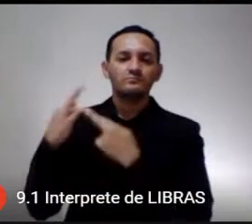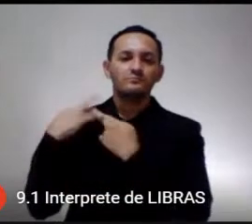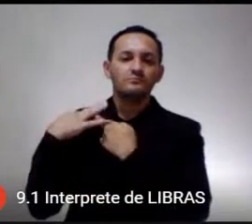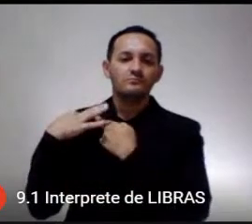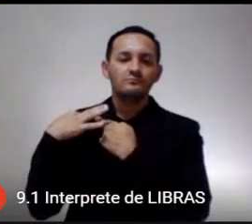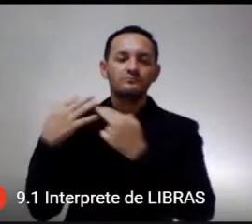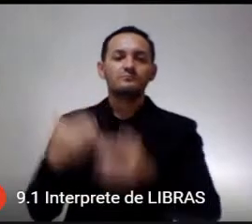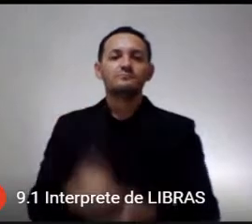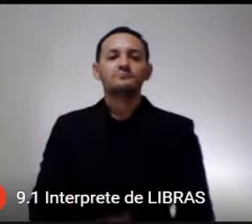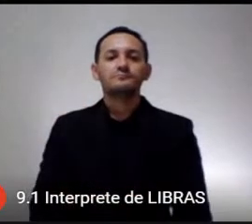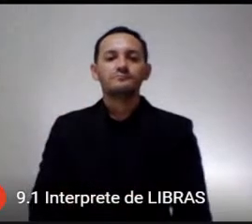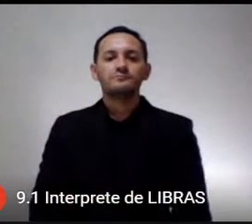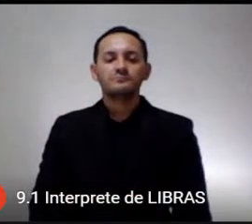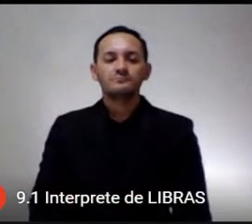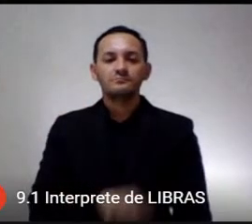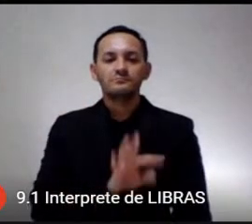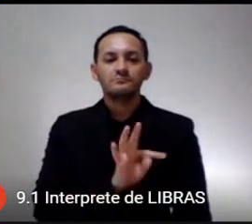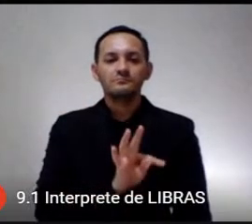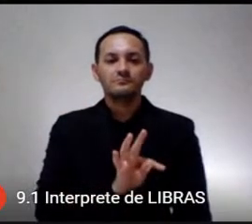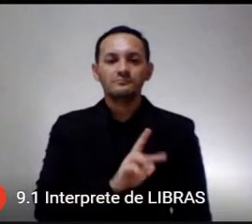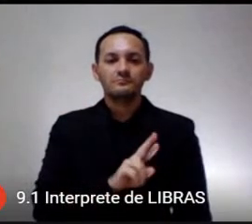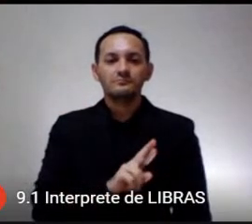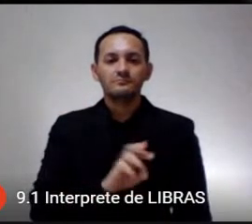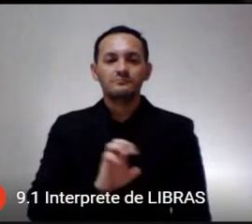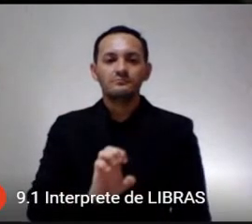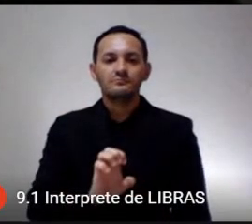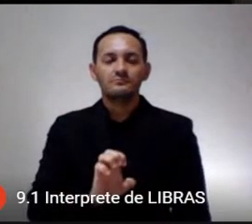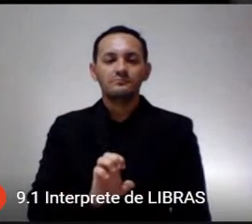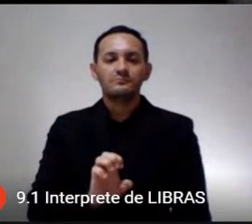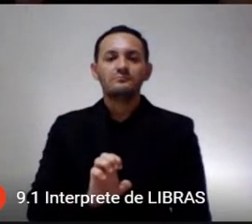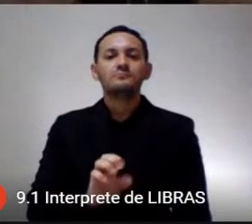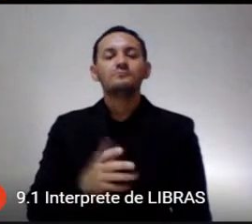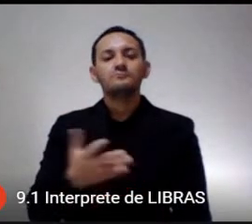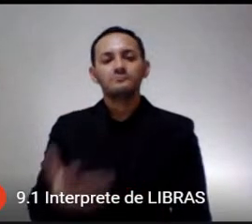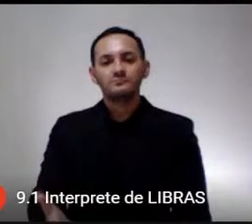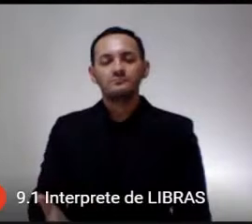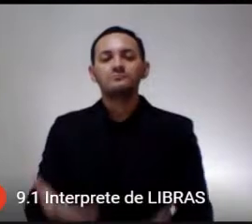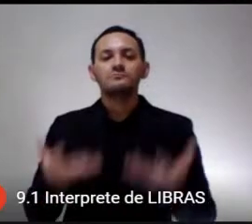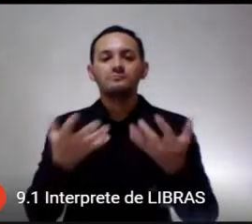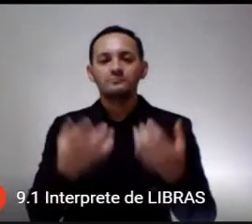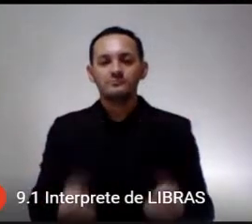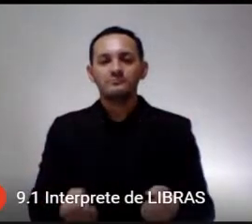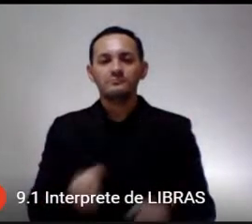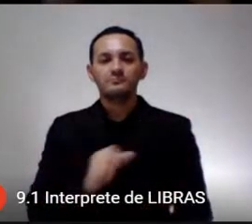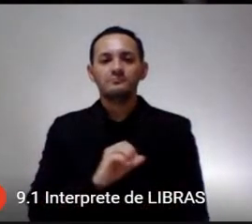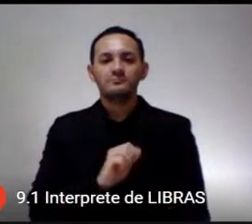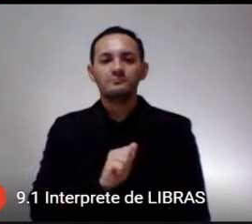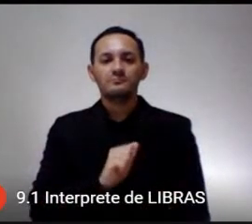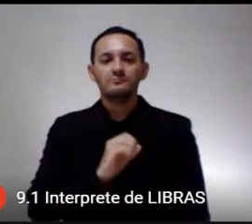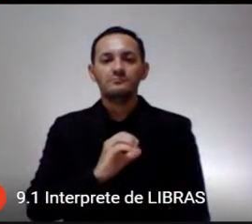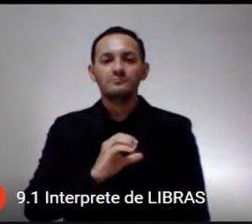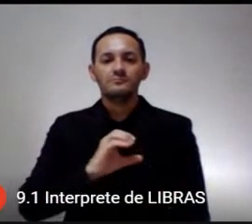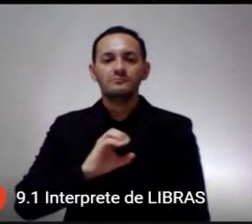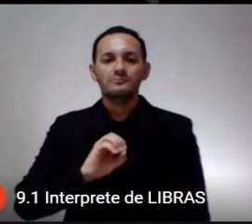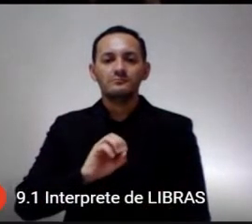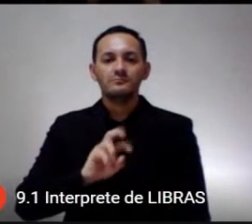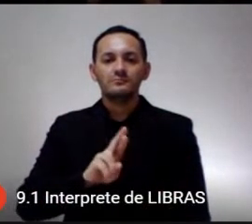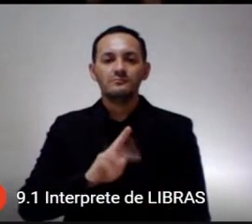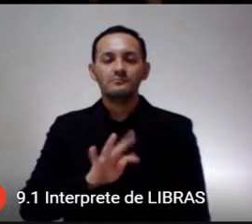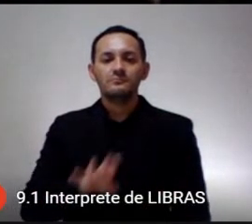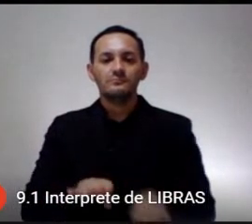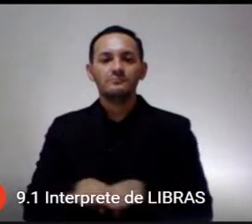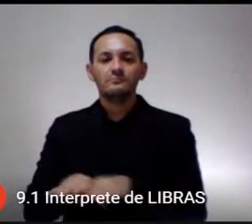das suas funções nesse TRE, contados da publicação do acórdão até o dia 1º de março de